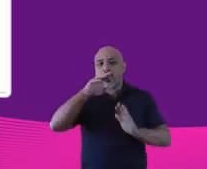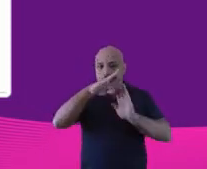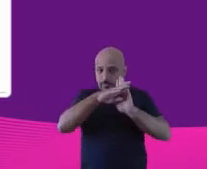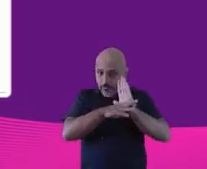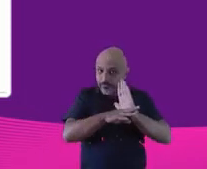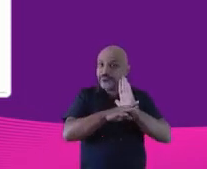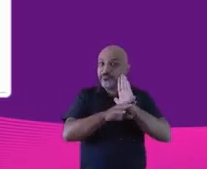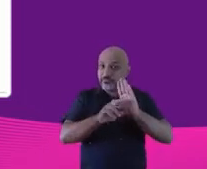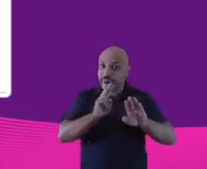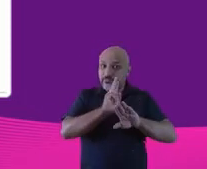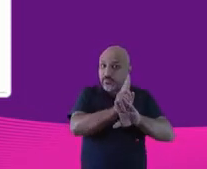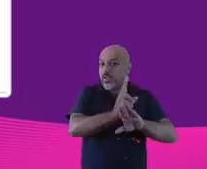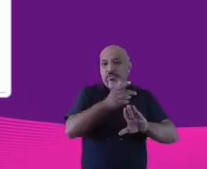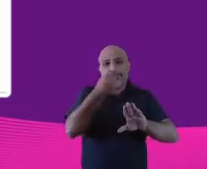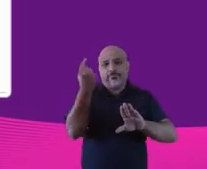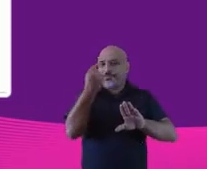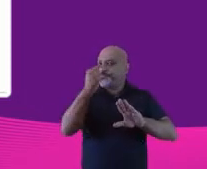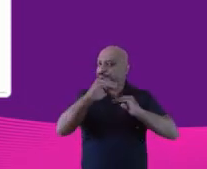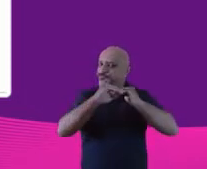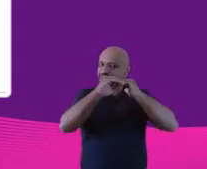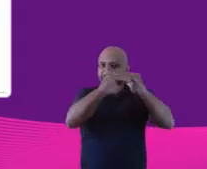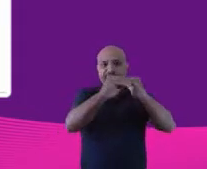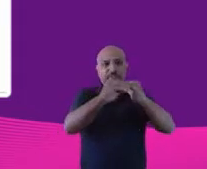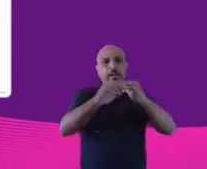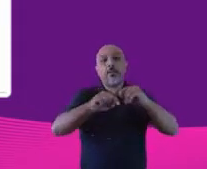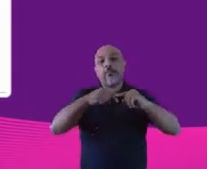standard, né, de primeira linha, mais